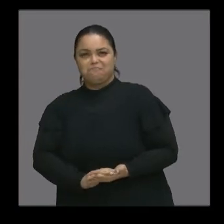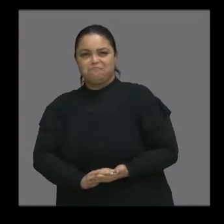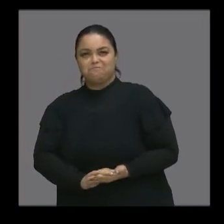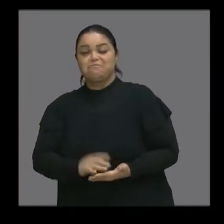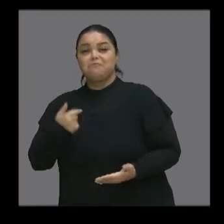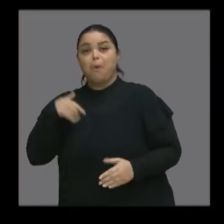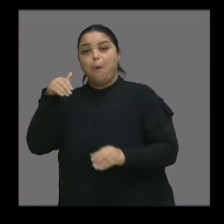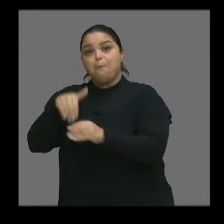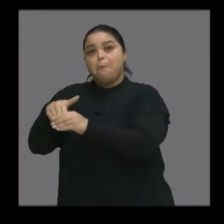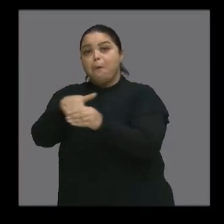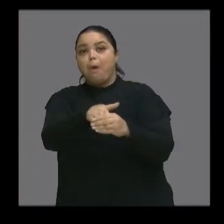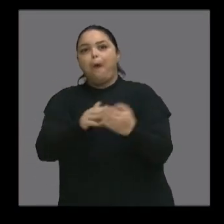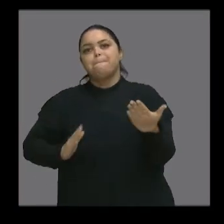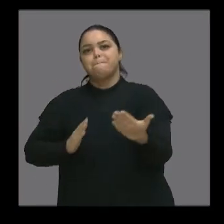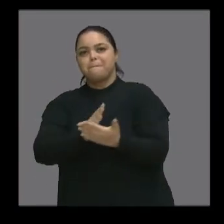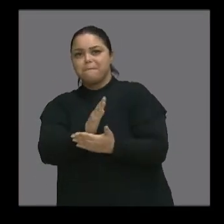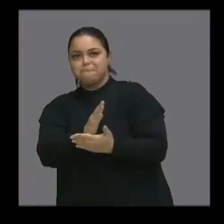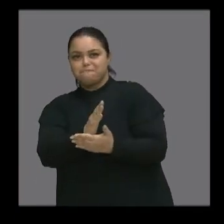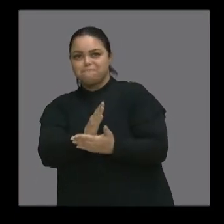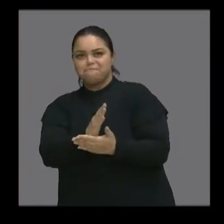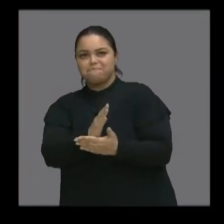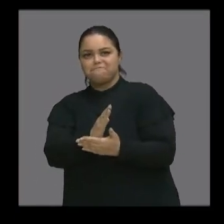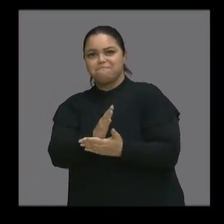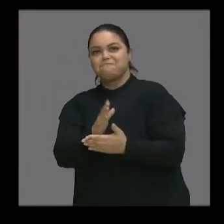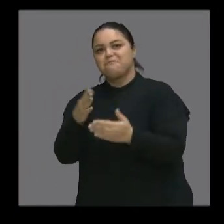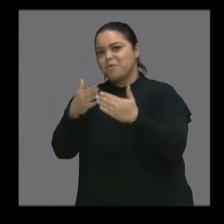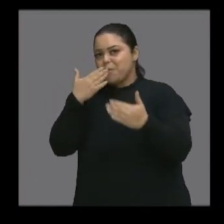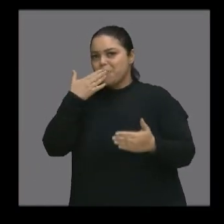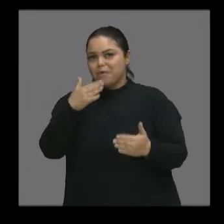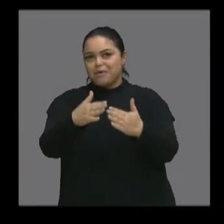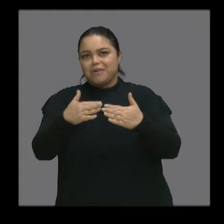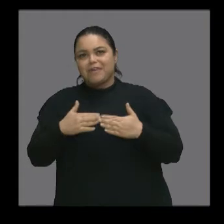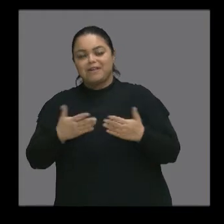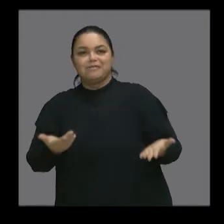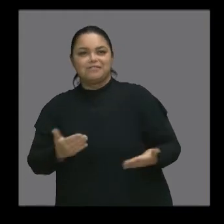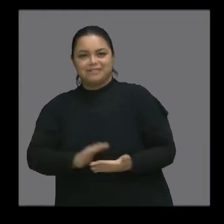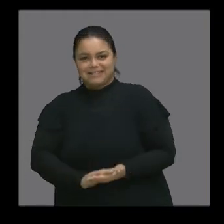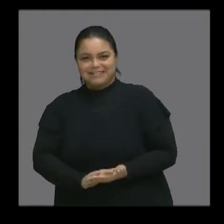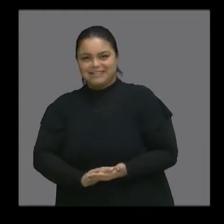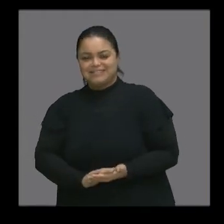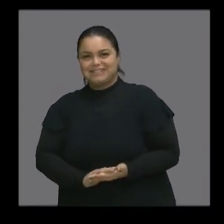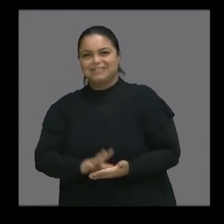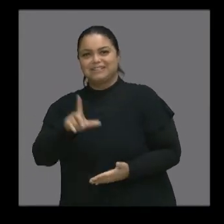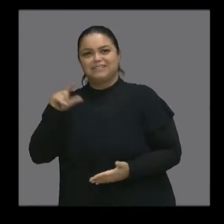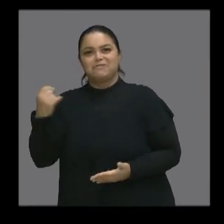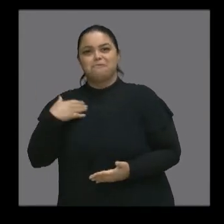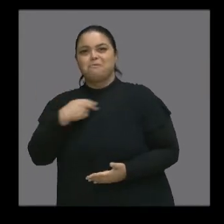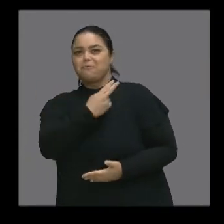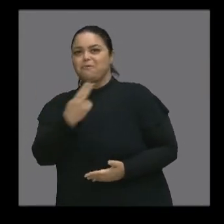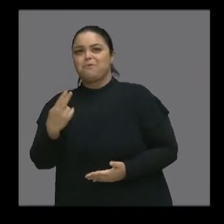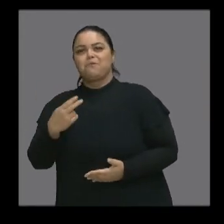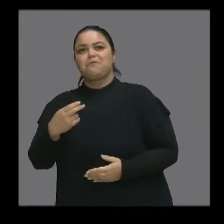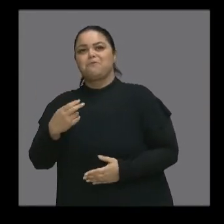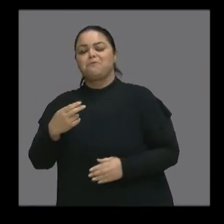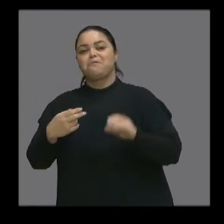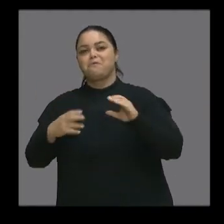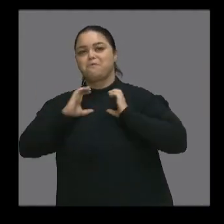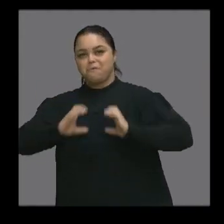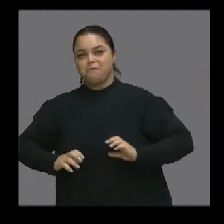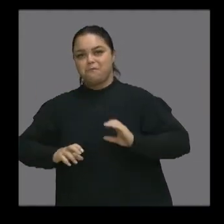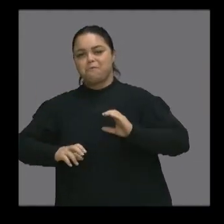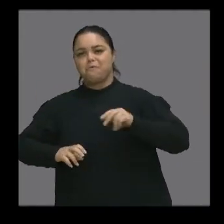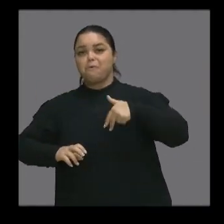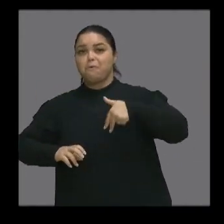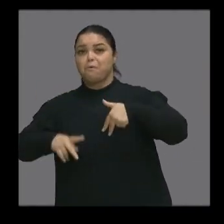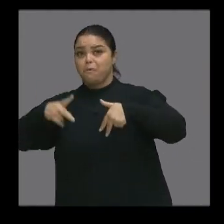a votação ou a aprovação dessa solicitação em relação à escolha do meu nome como cidadão joseense, o